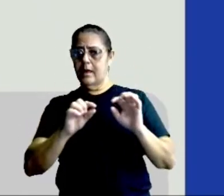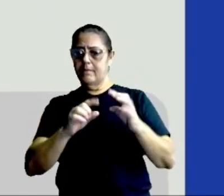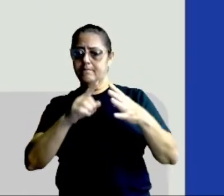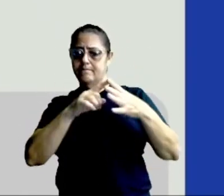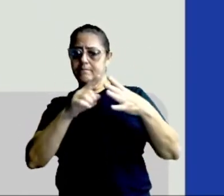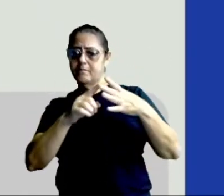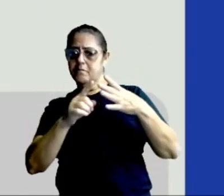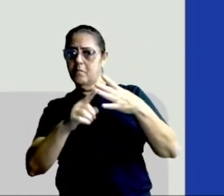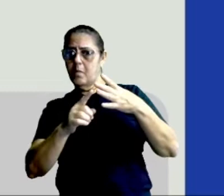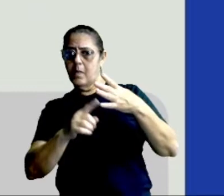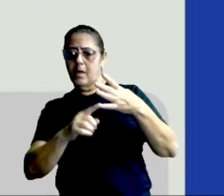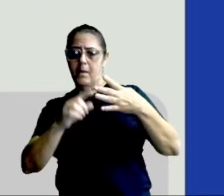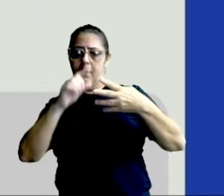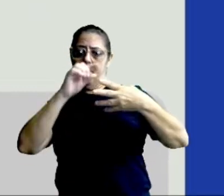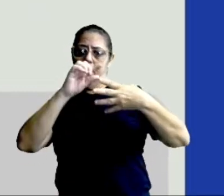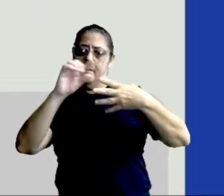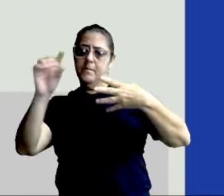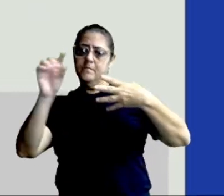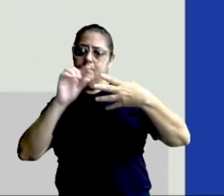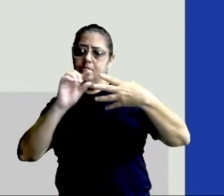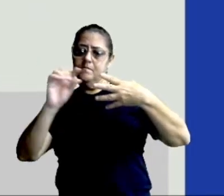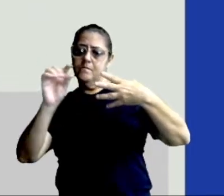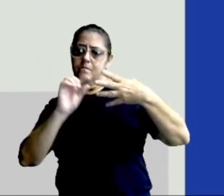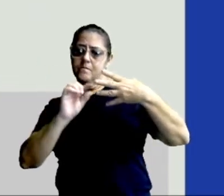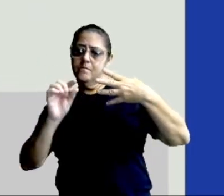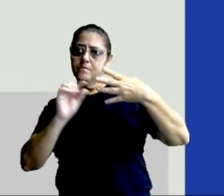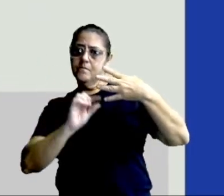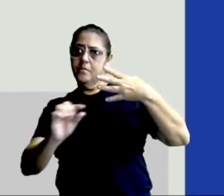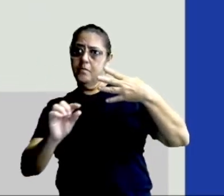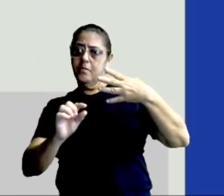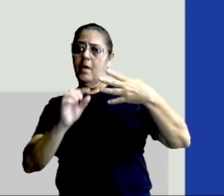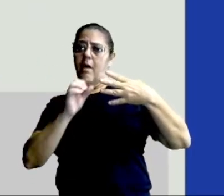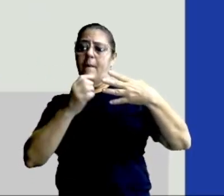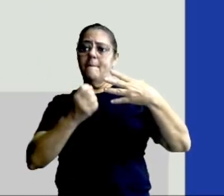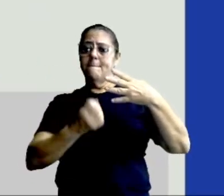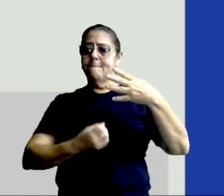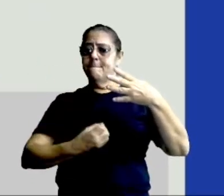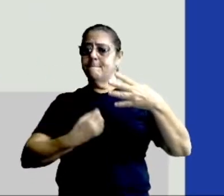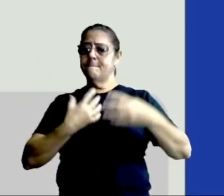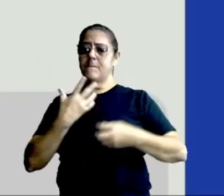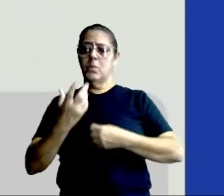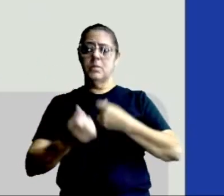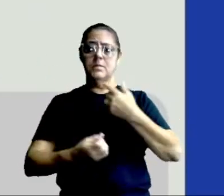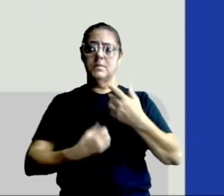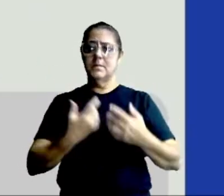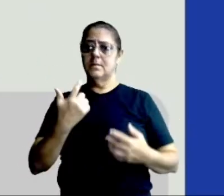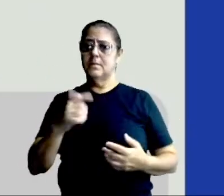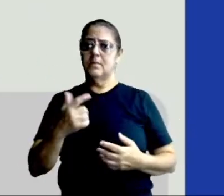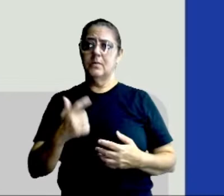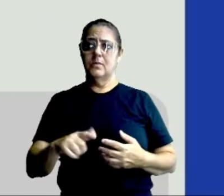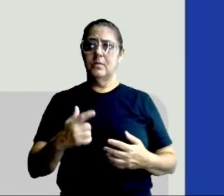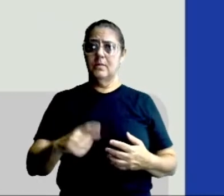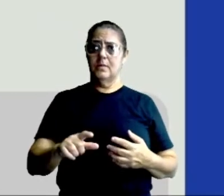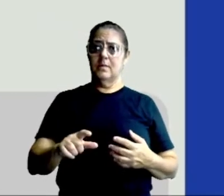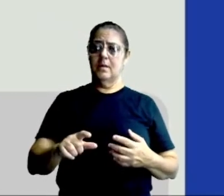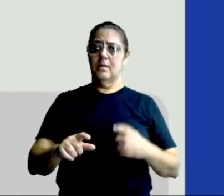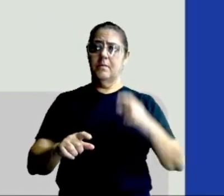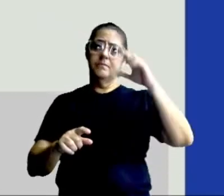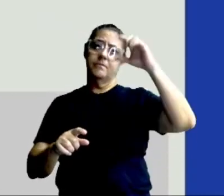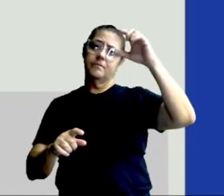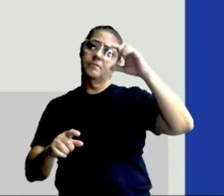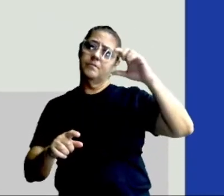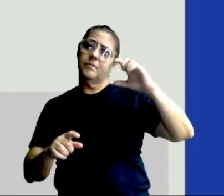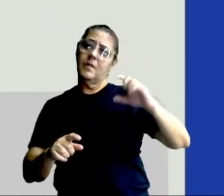Porque que a gente não chama de parágrafo porque é uma poesia tão toda poesia ela não contém parágrafos ela contém